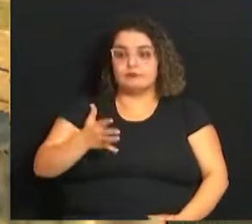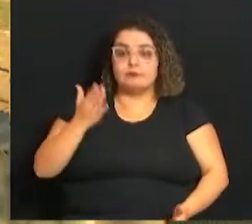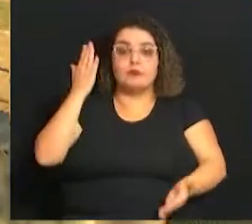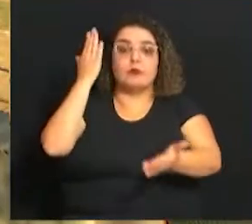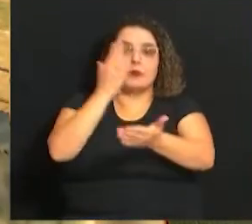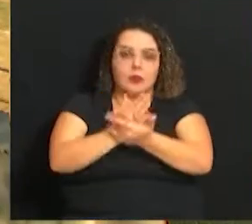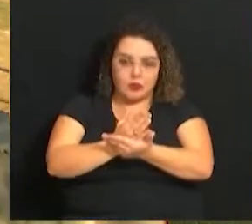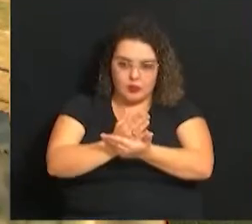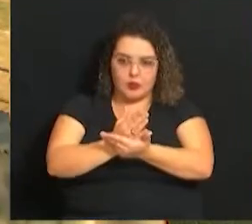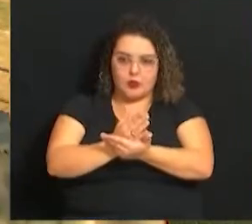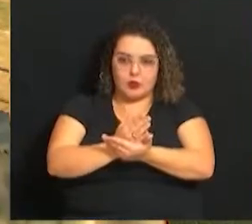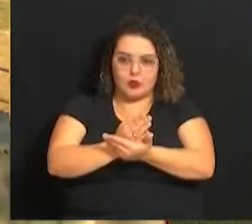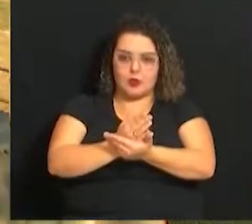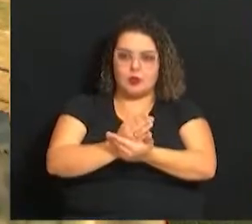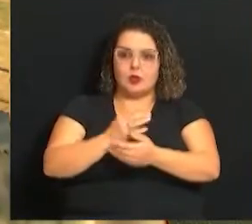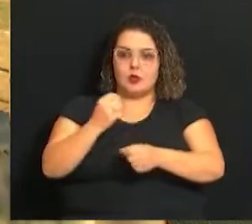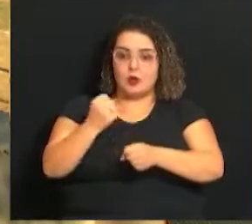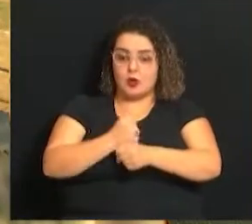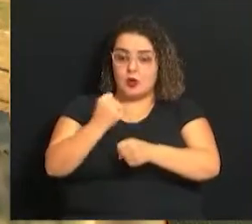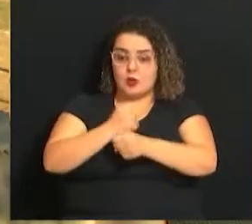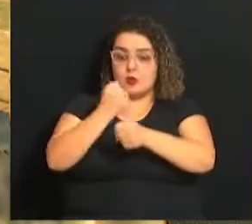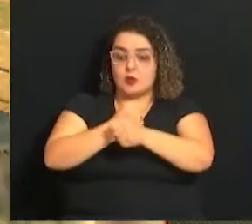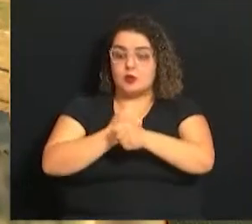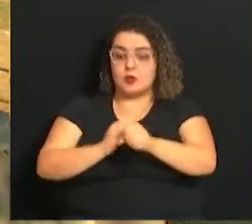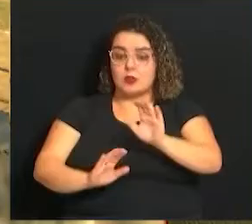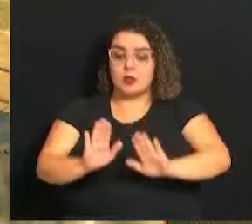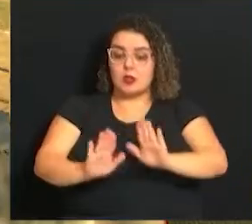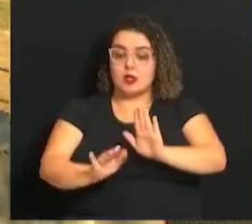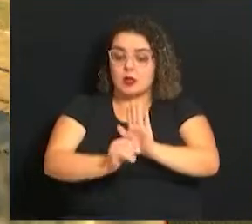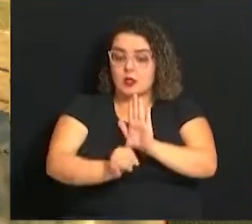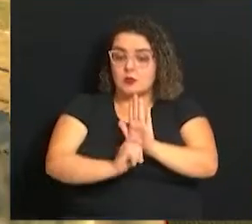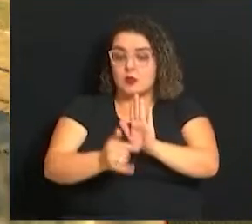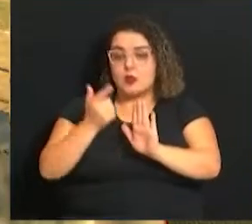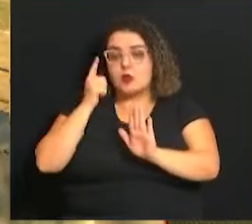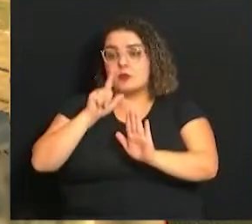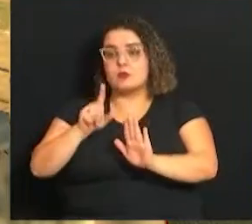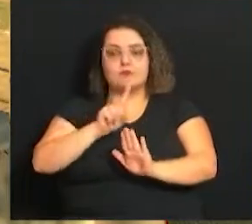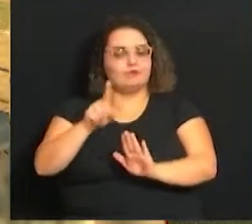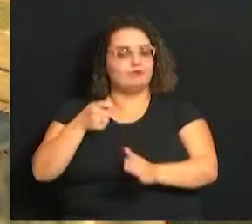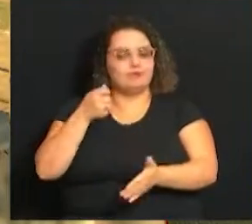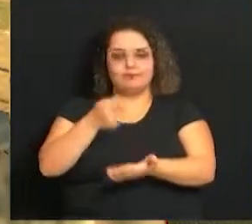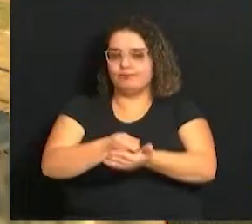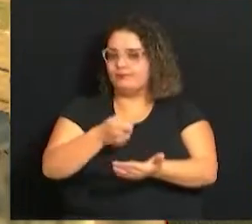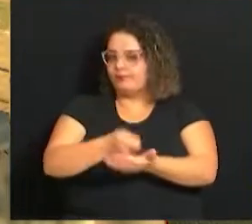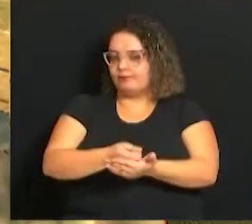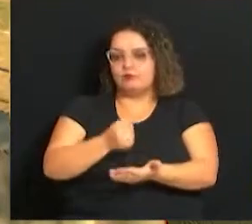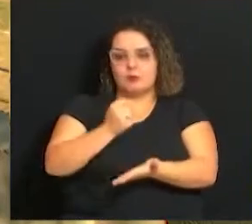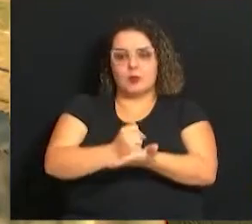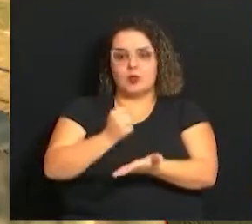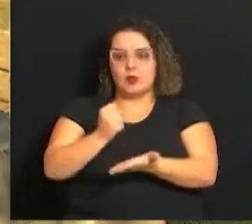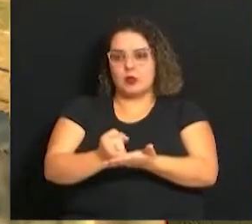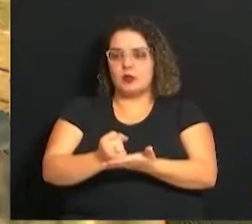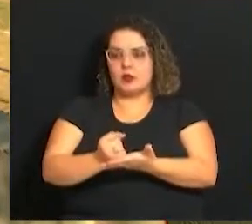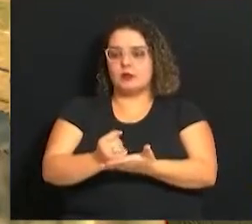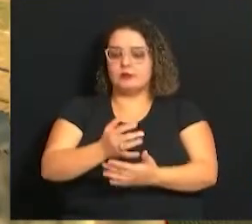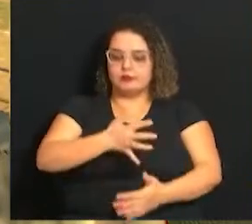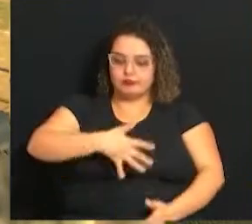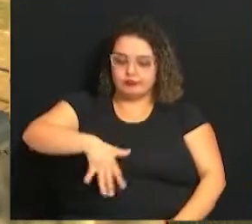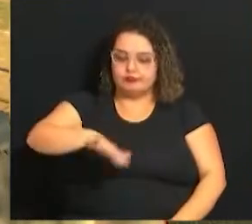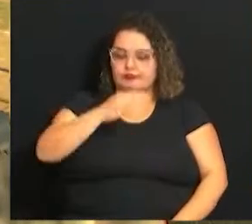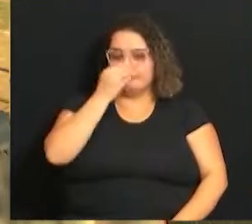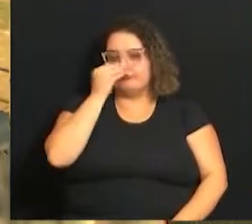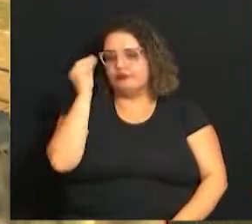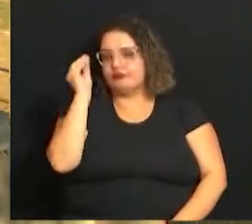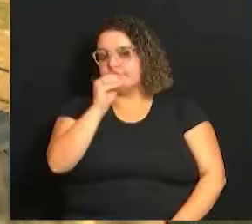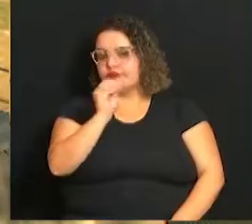Federal ela foi paralisada ou seja a construtora que ganhou a licitação ela em abril com contrato